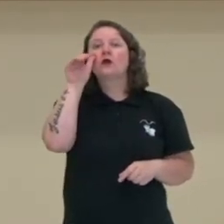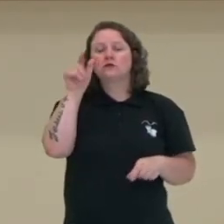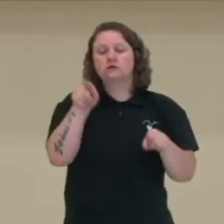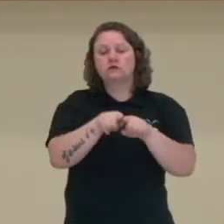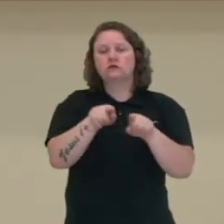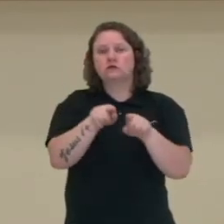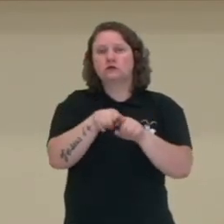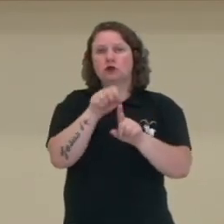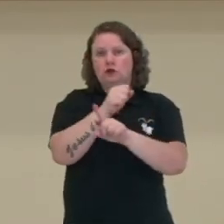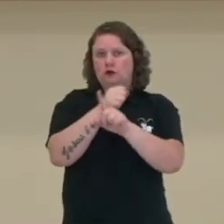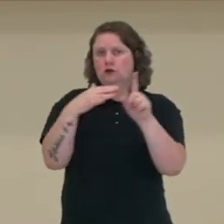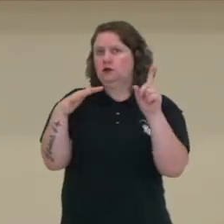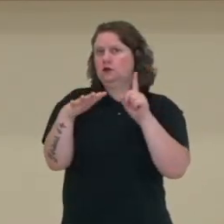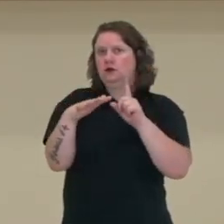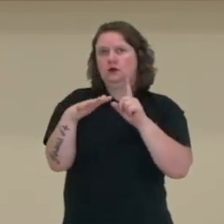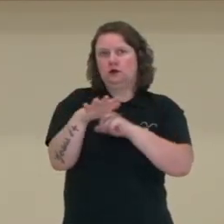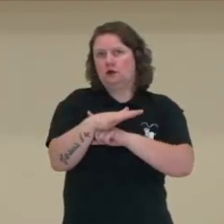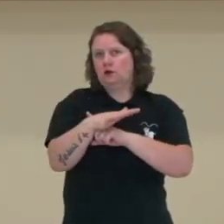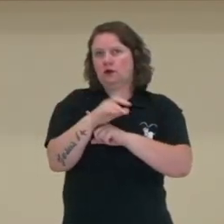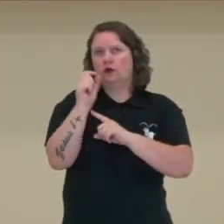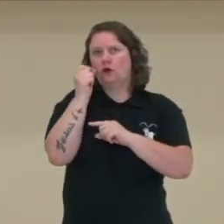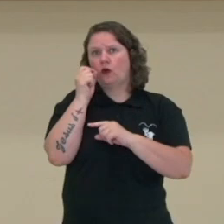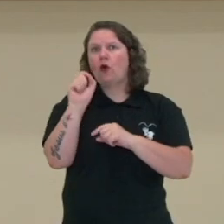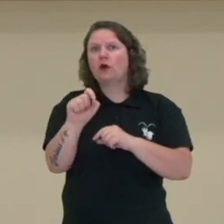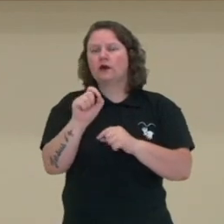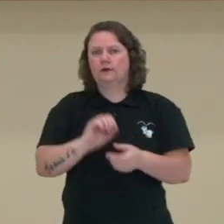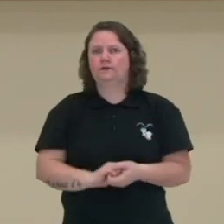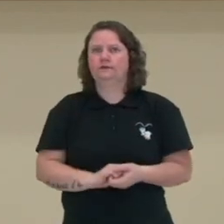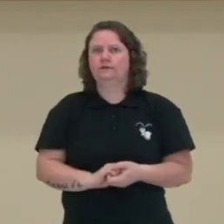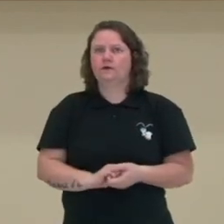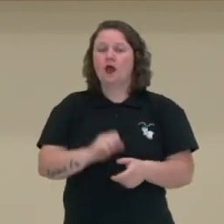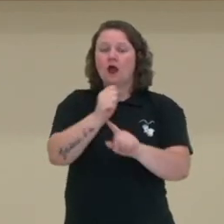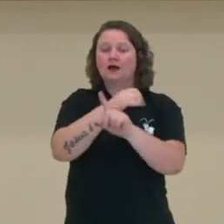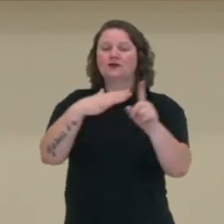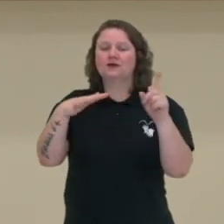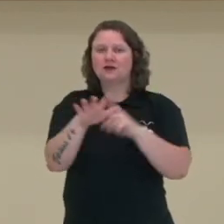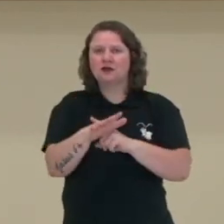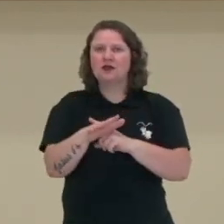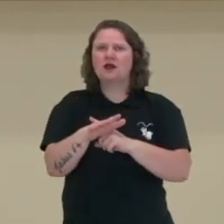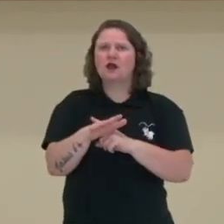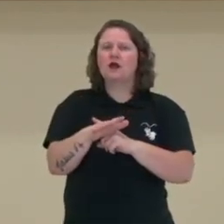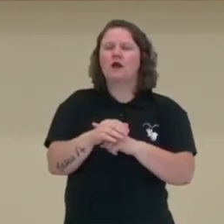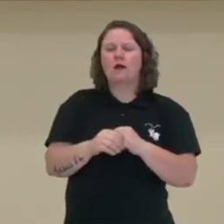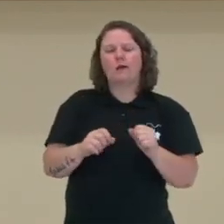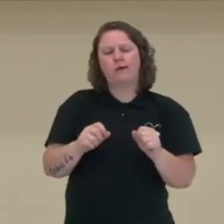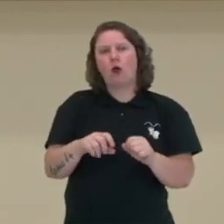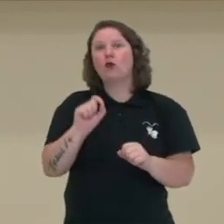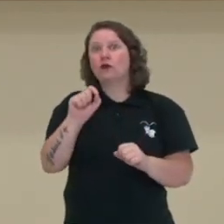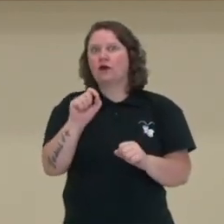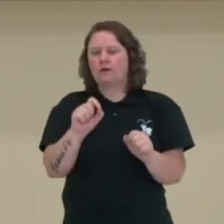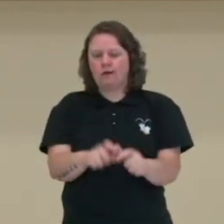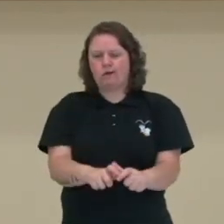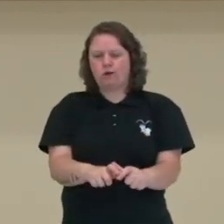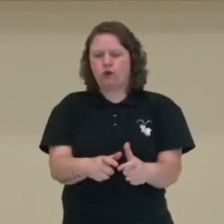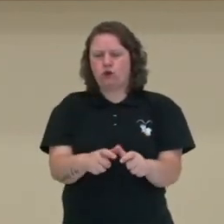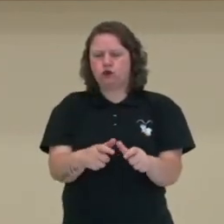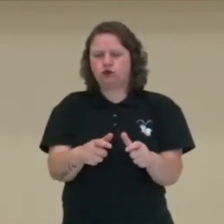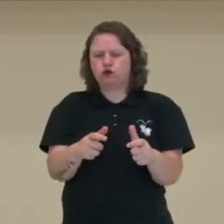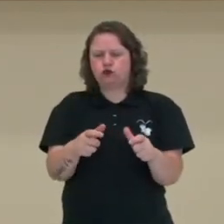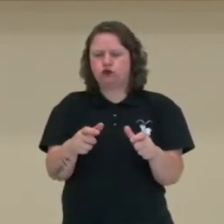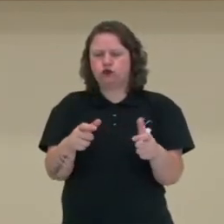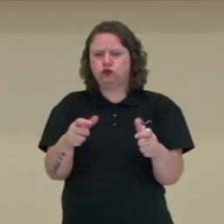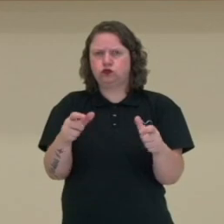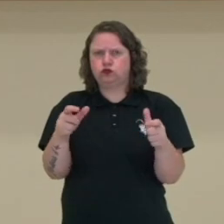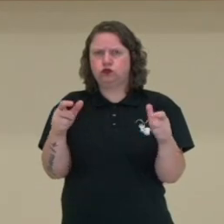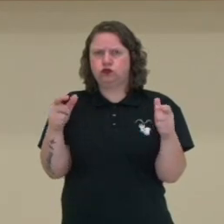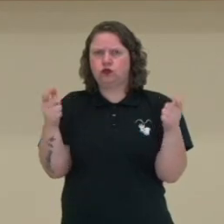O sistema vai chegar uma hora, também vai entrar em colapso. Aumenta-se a população desses senhorios, aumenta o